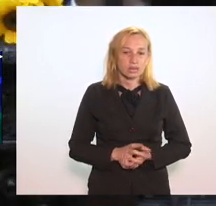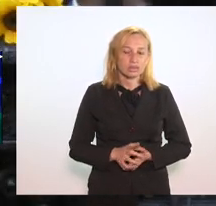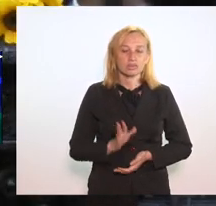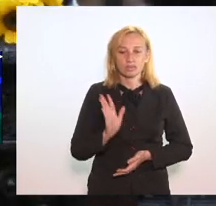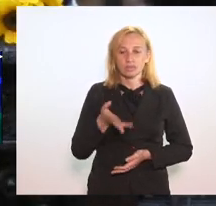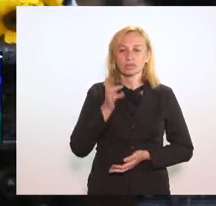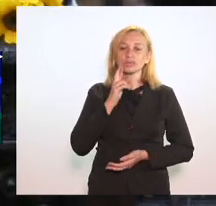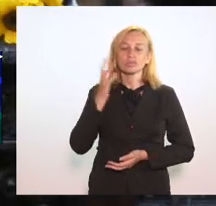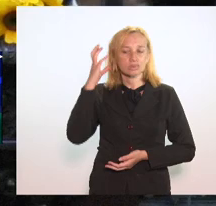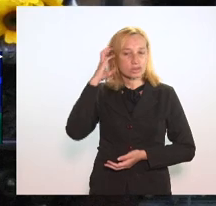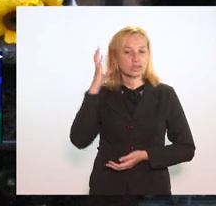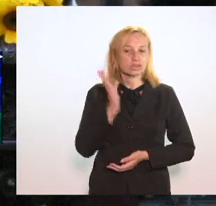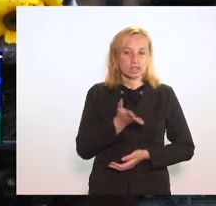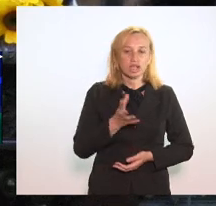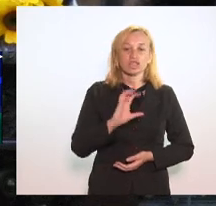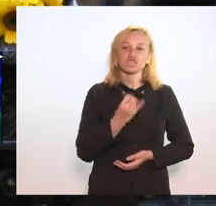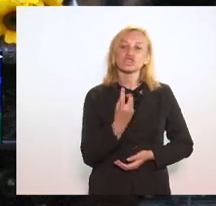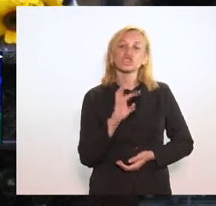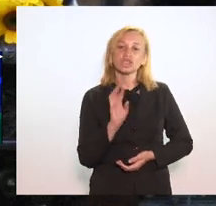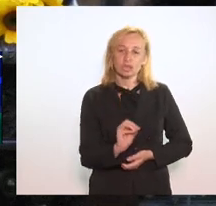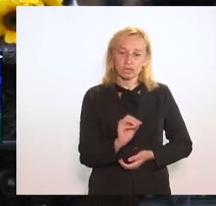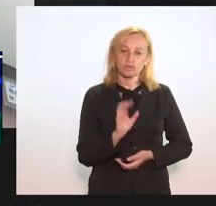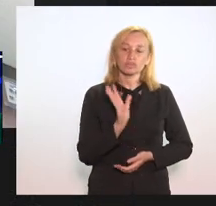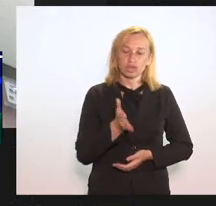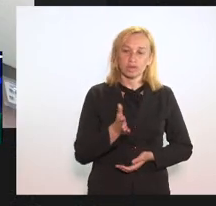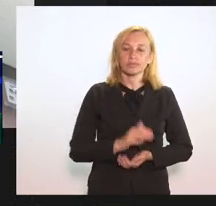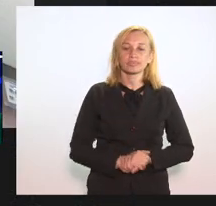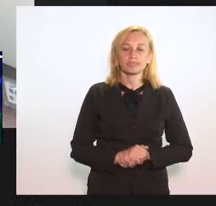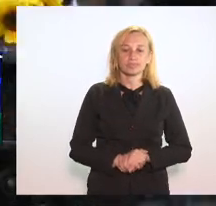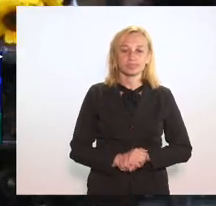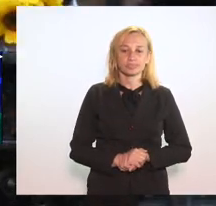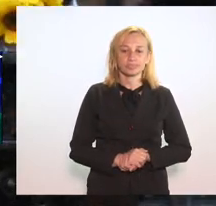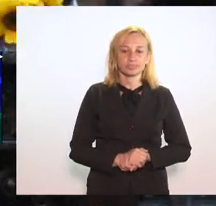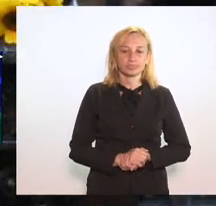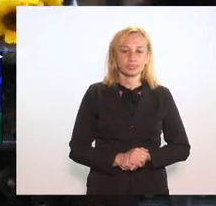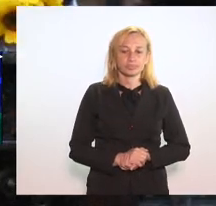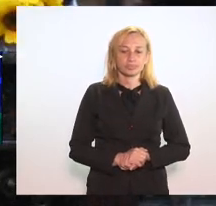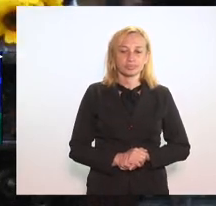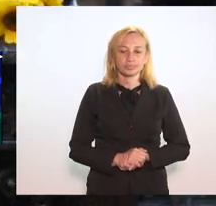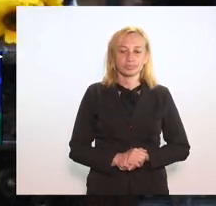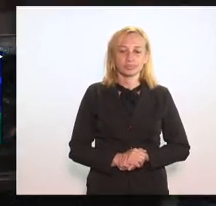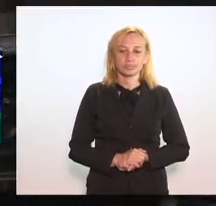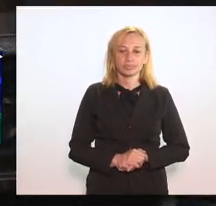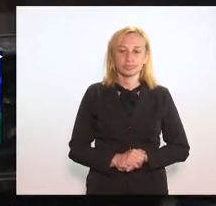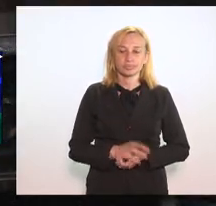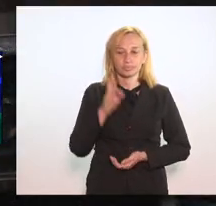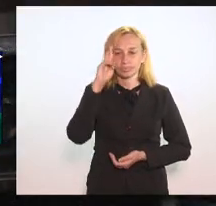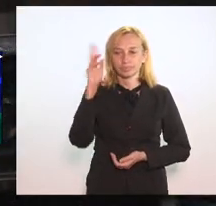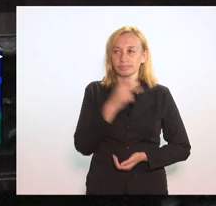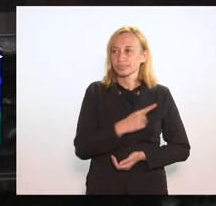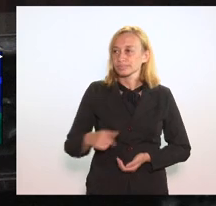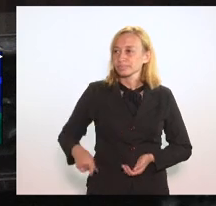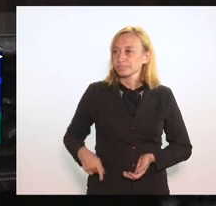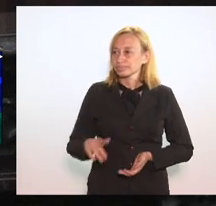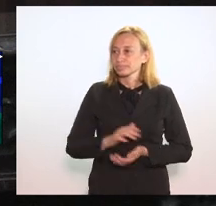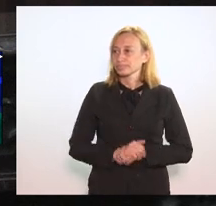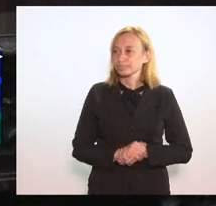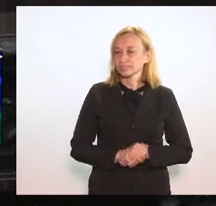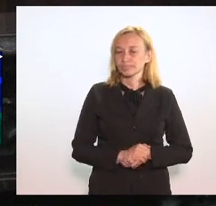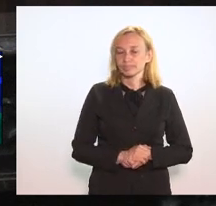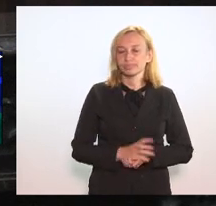está Chiquinho também agora sim o senhor presidente